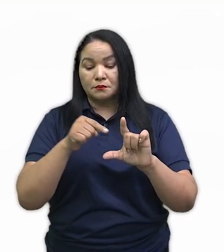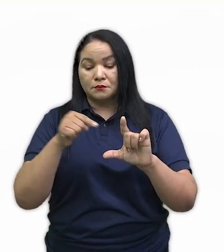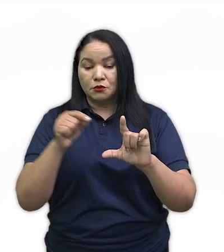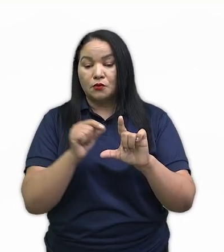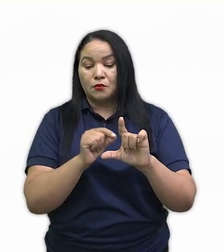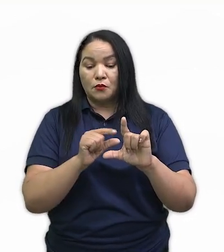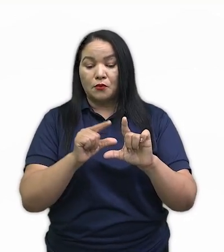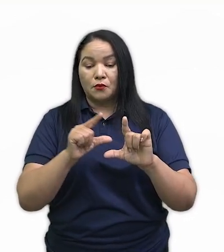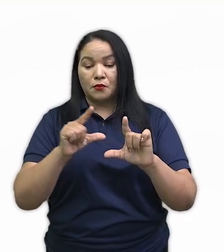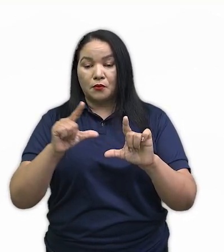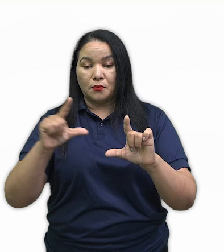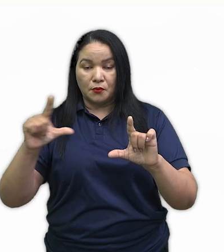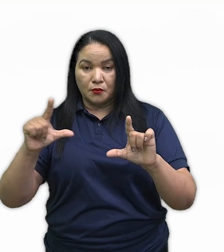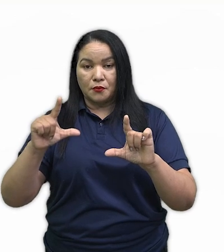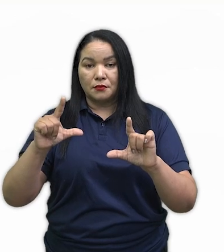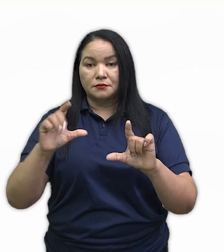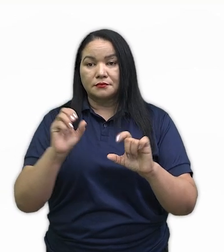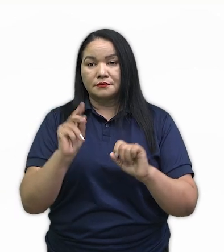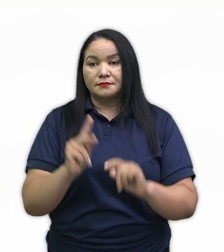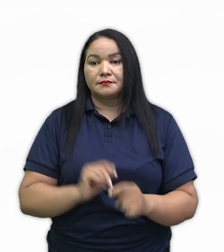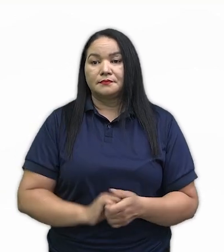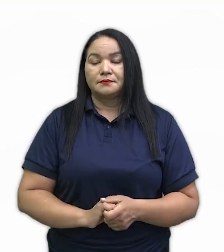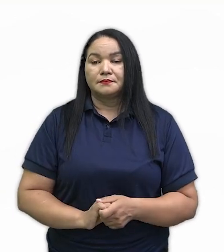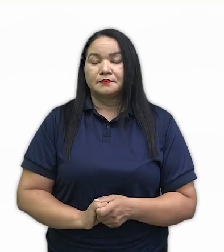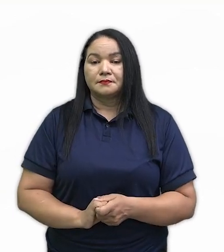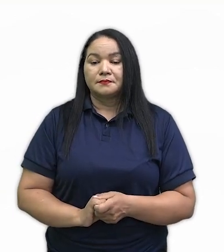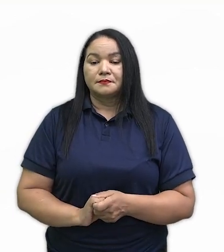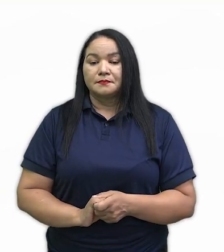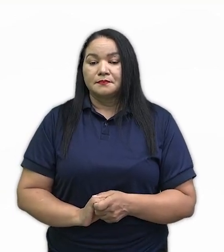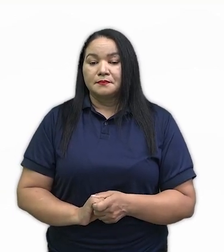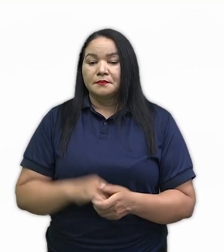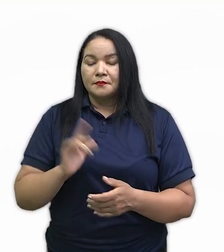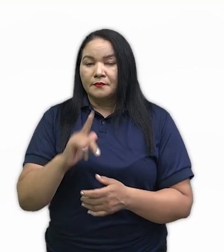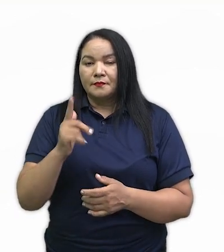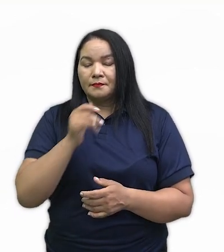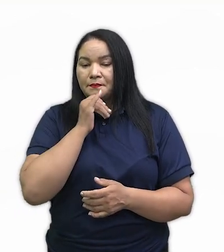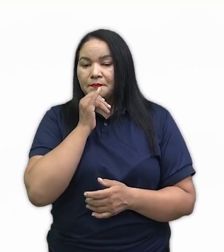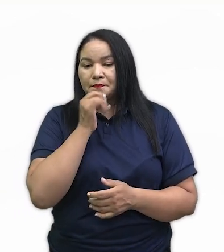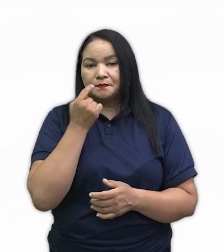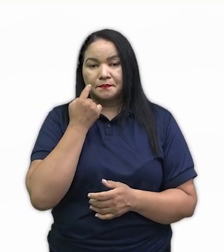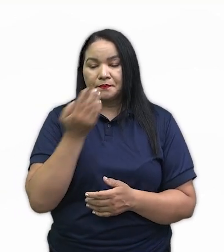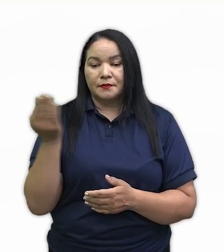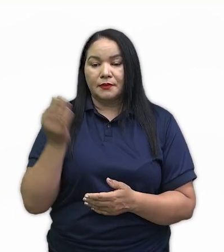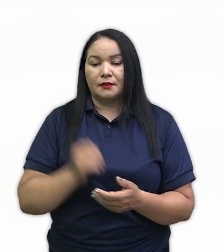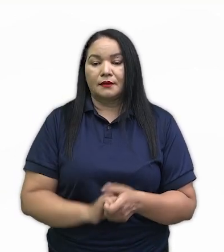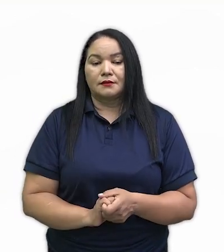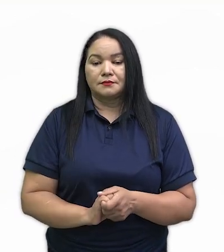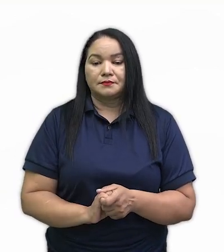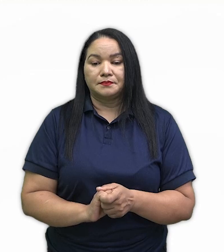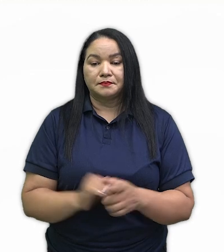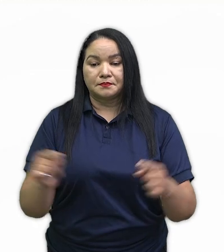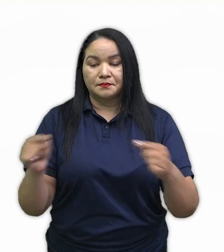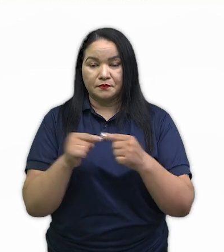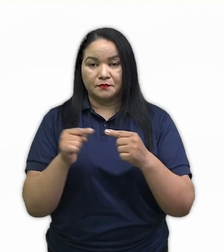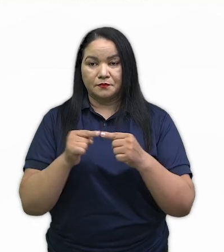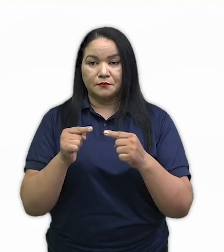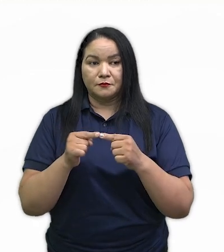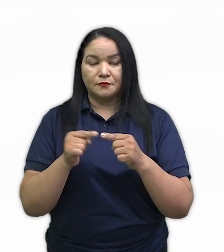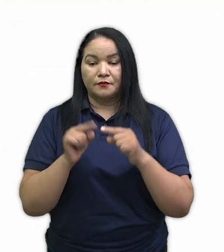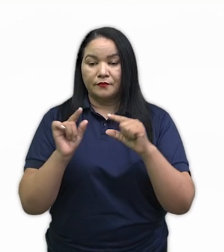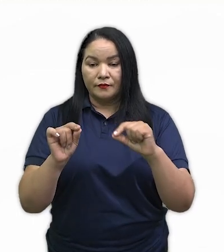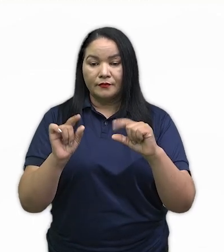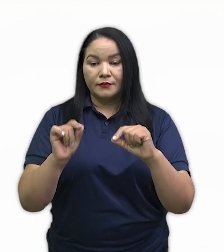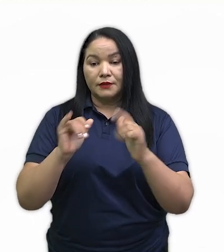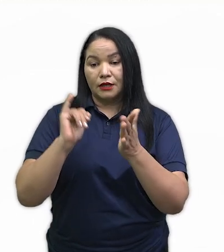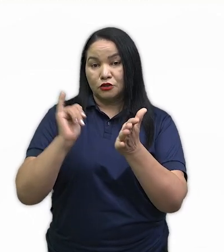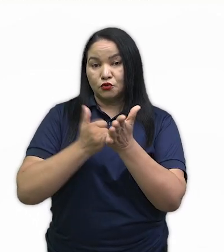a uma reta, perfeito? Vamos aqui a um exemplo, então, olha só. Exemplo de aplicação justamente